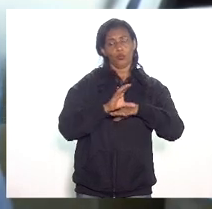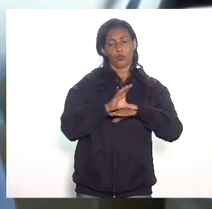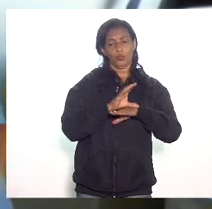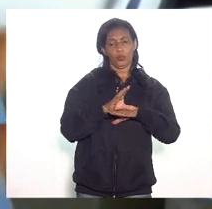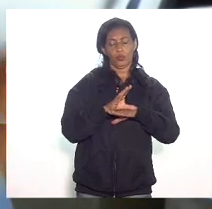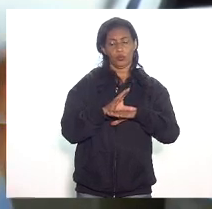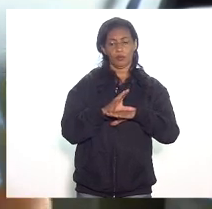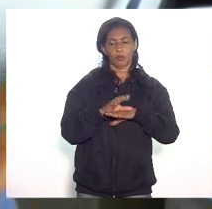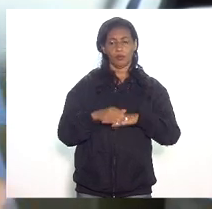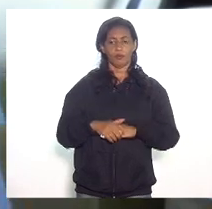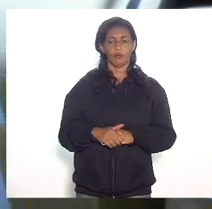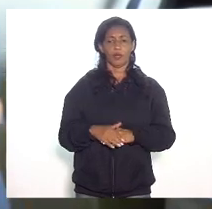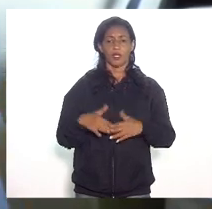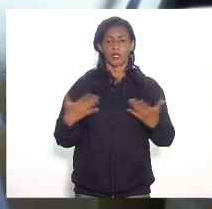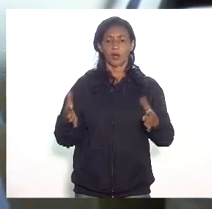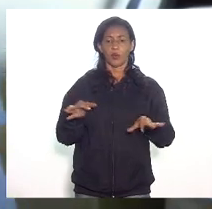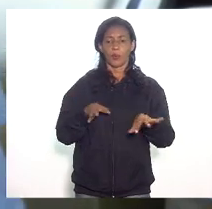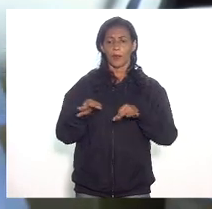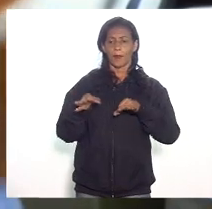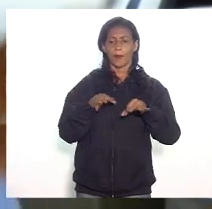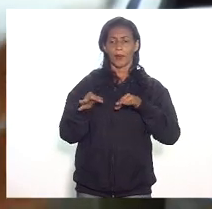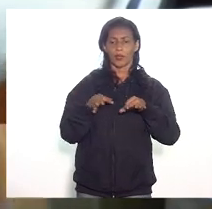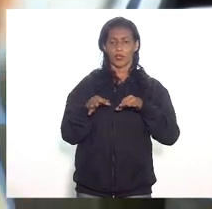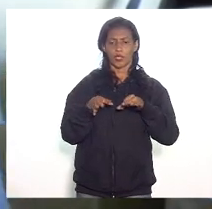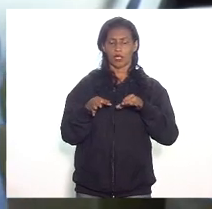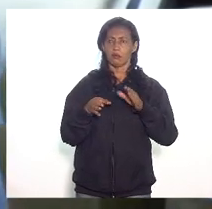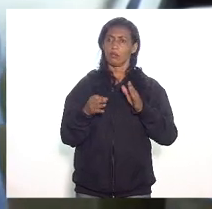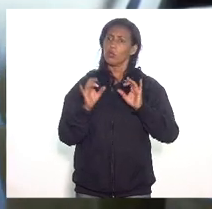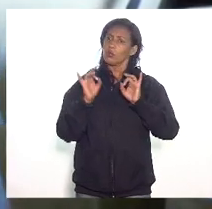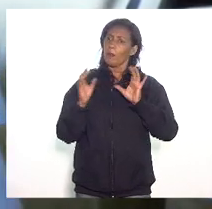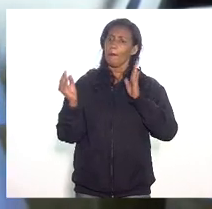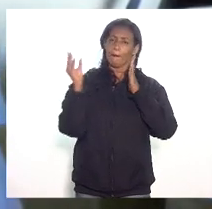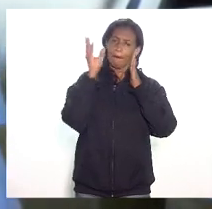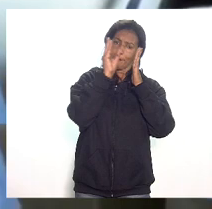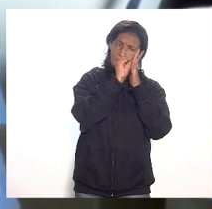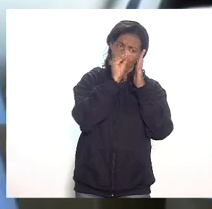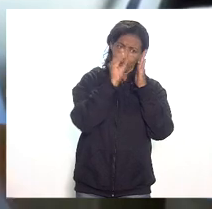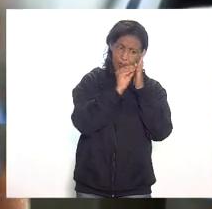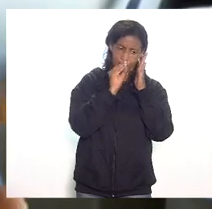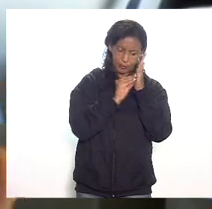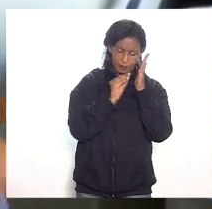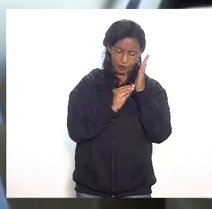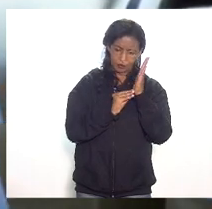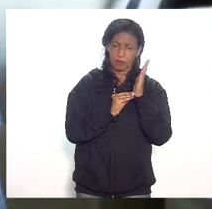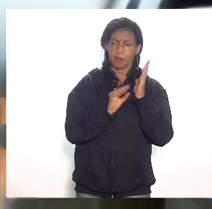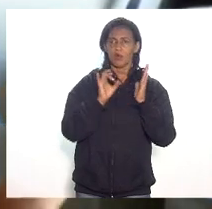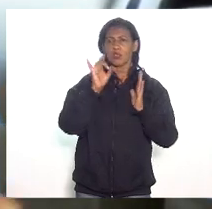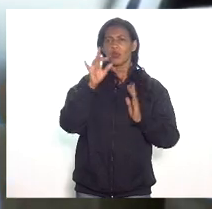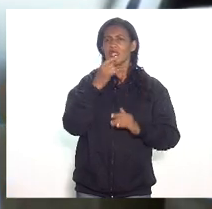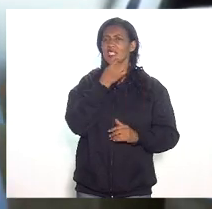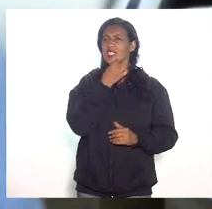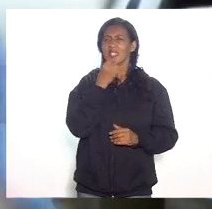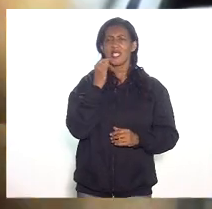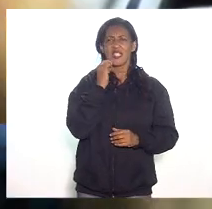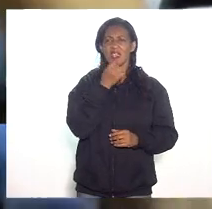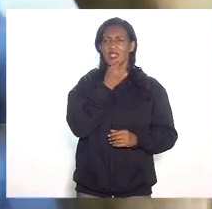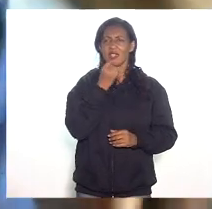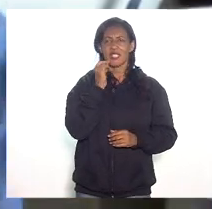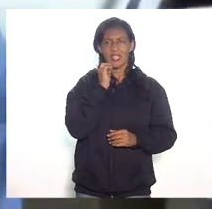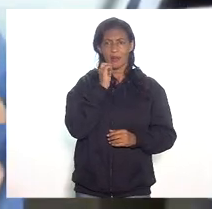Então, seria um projeto para voltar à pauta, possivelmente em setembro, e aí o quadro